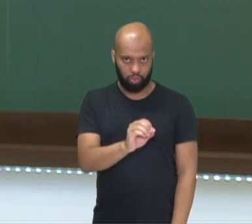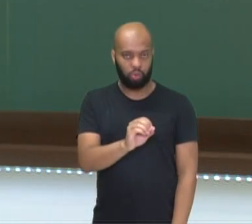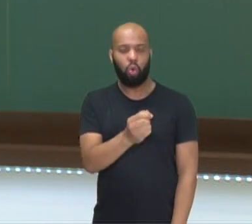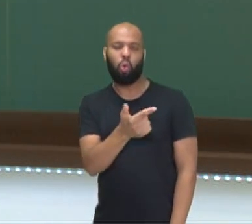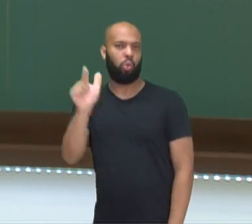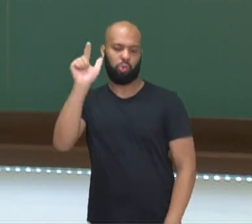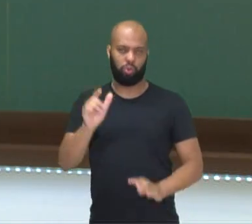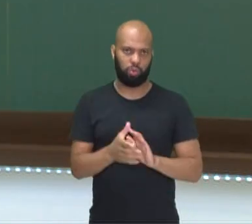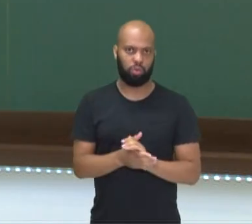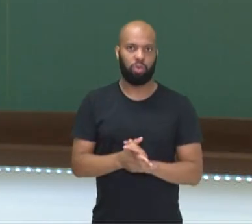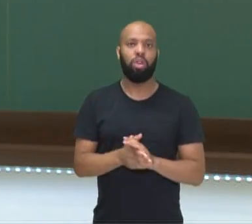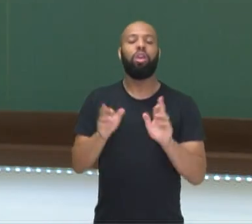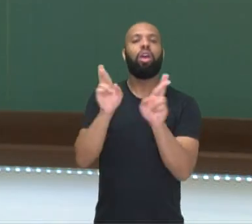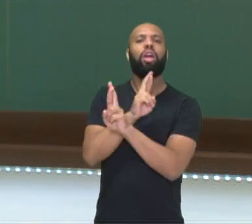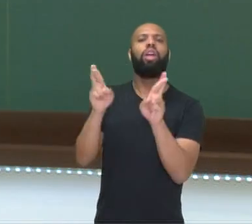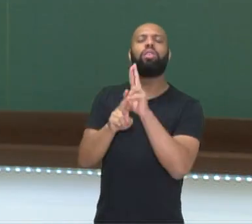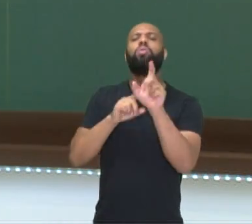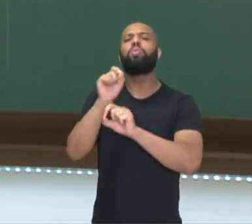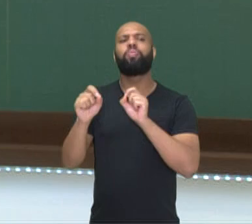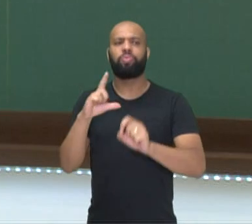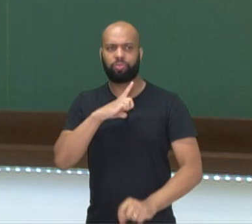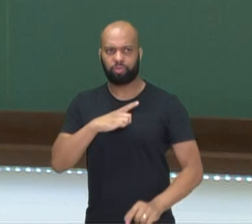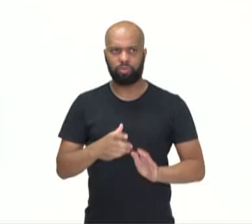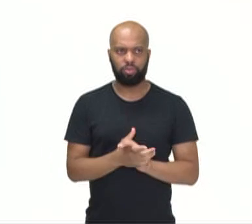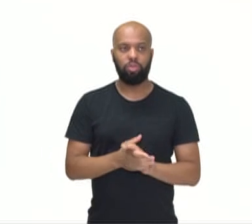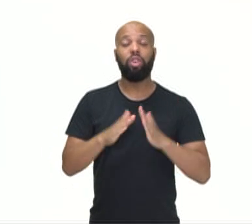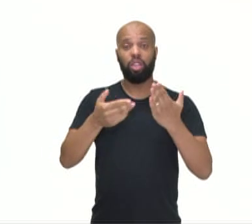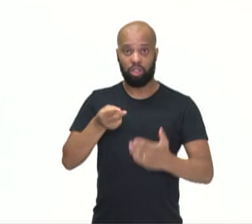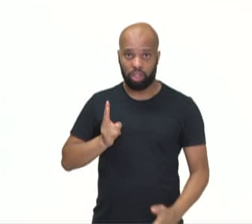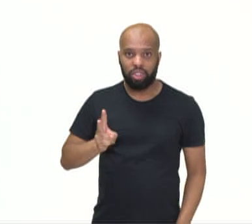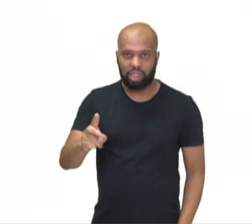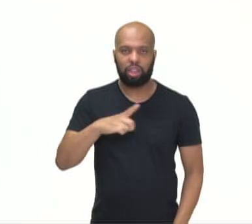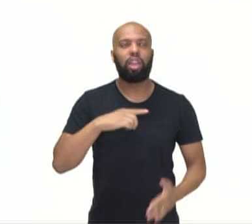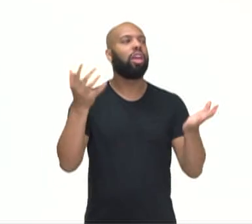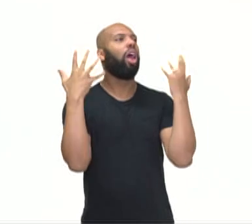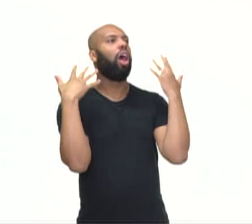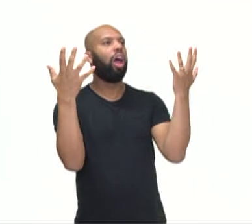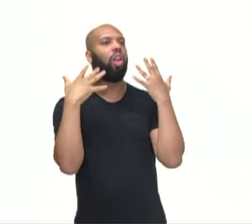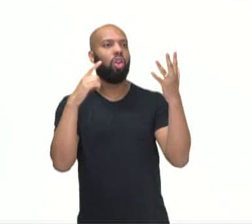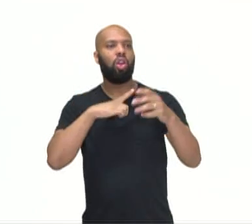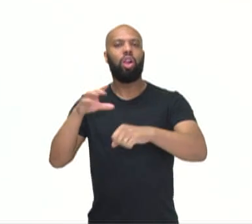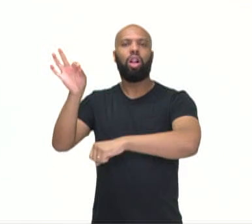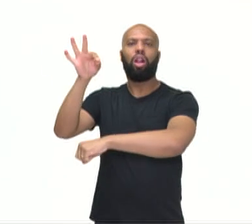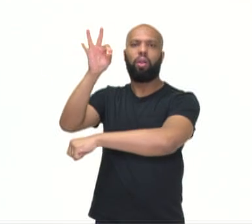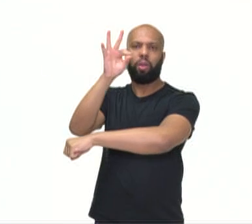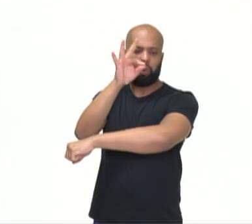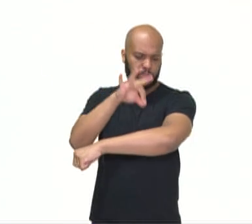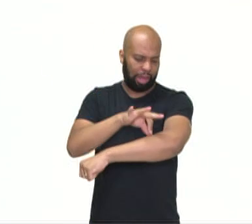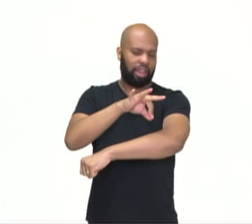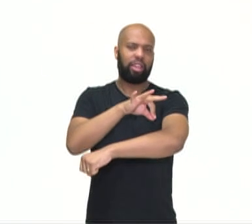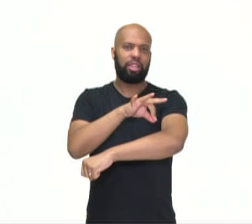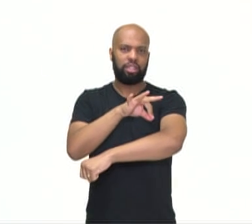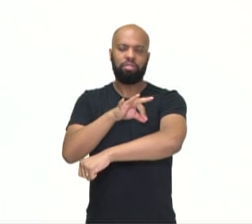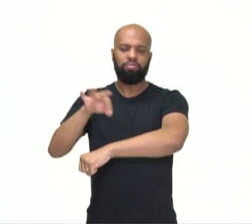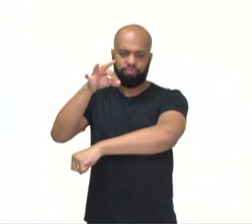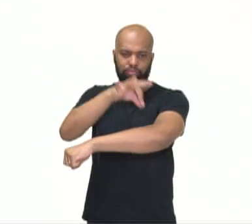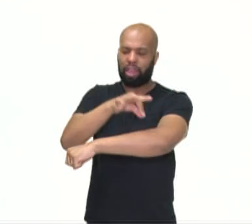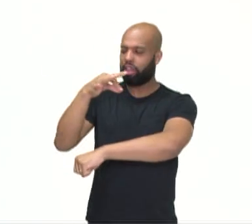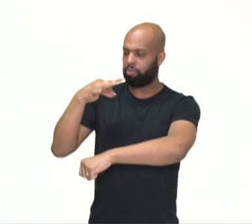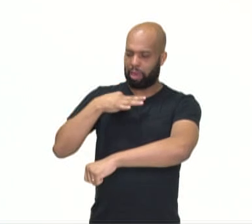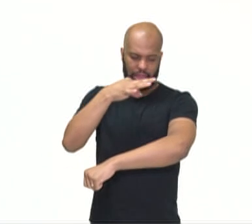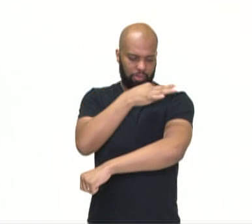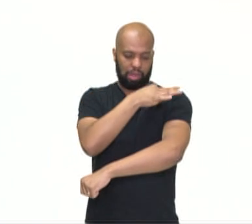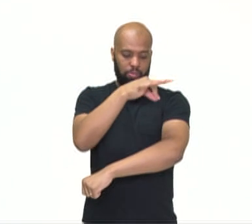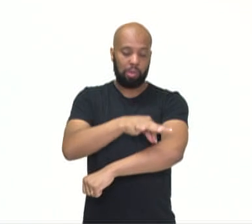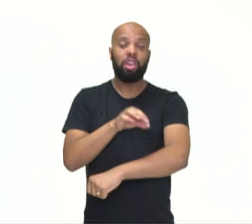é a relação? Isso que eu quero saber. É muito comum no verão os mosquitos picarem as pessoas. Você